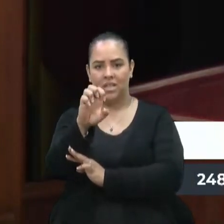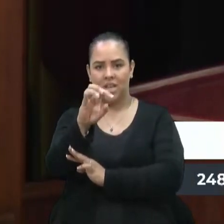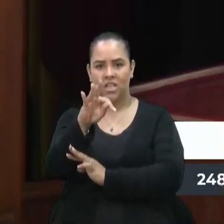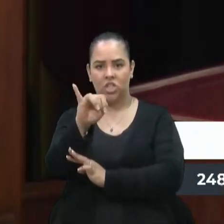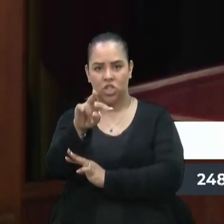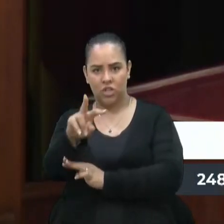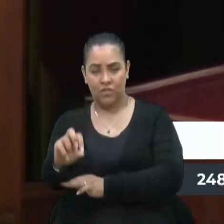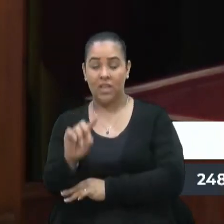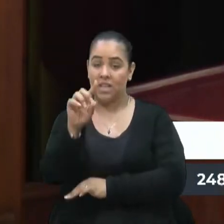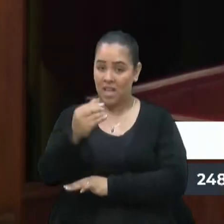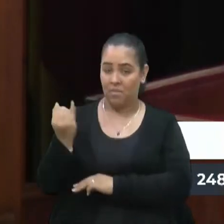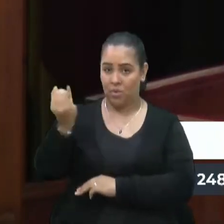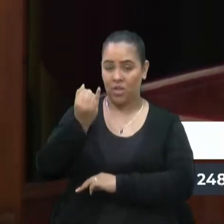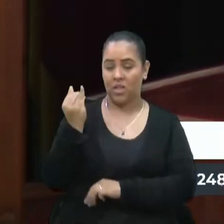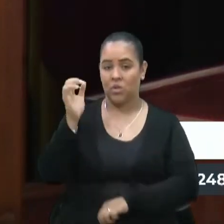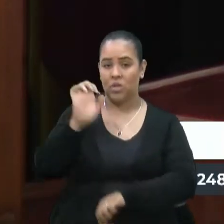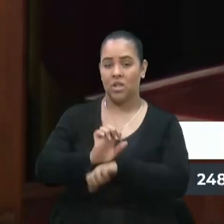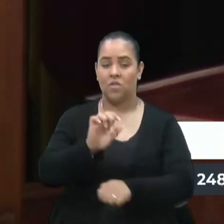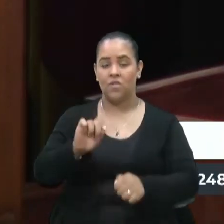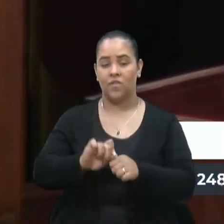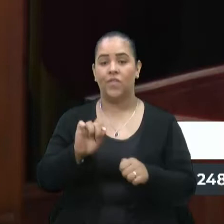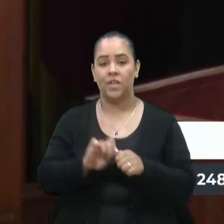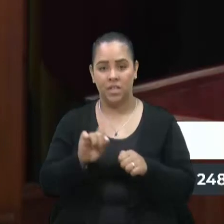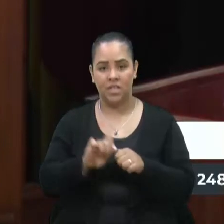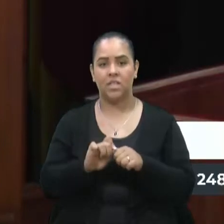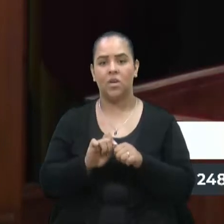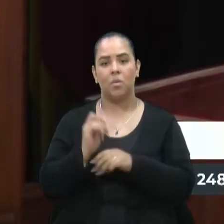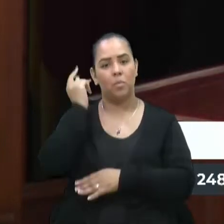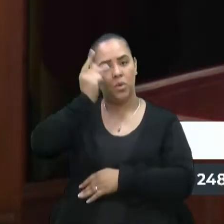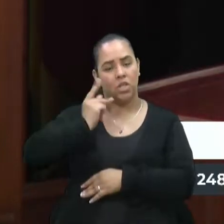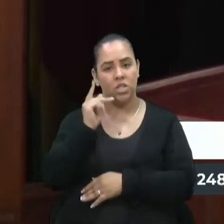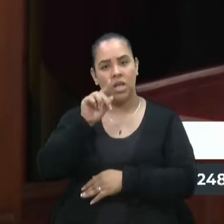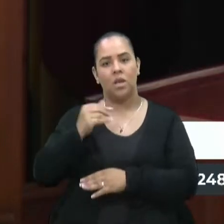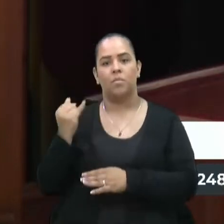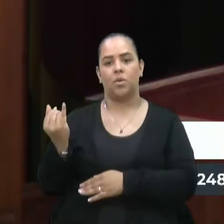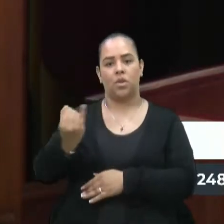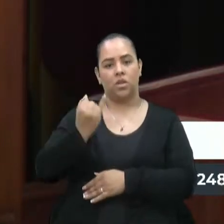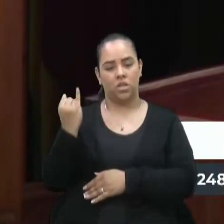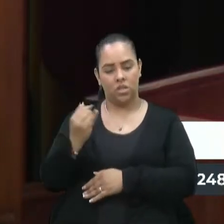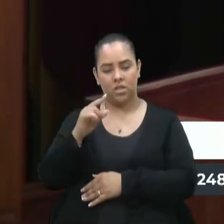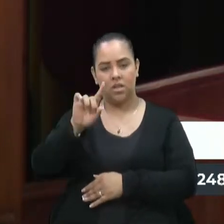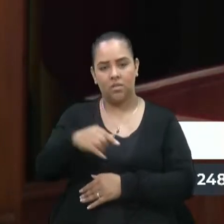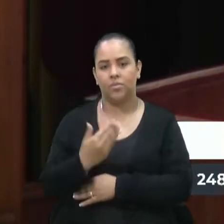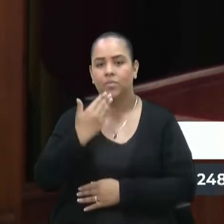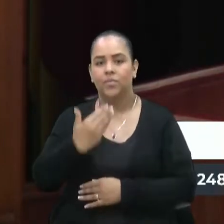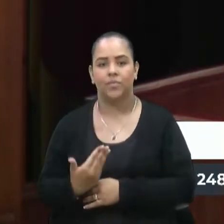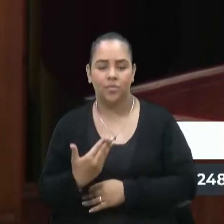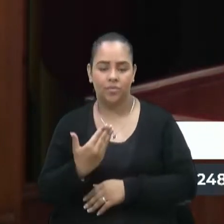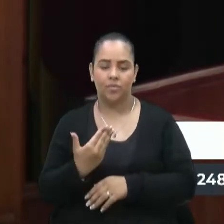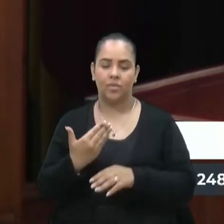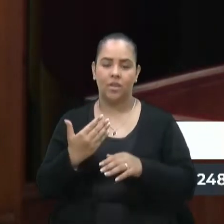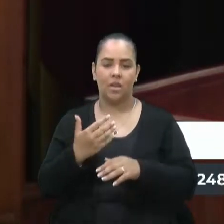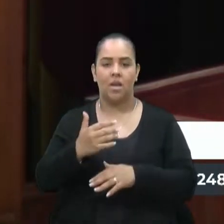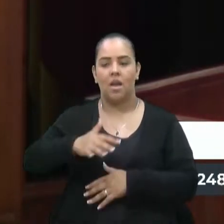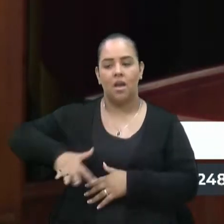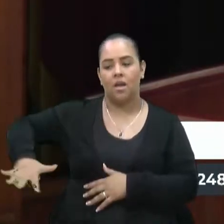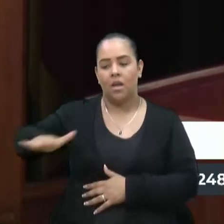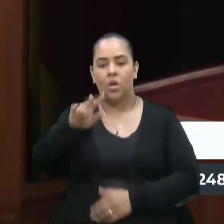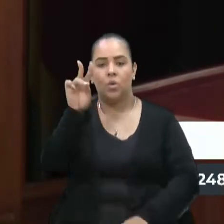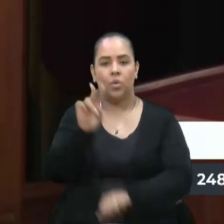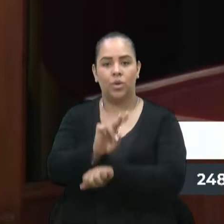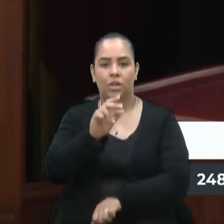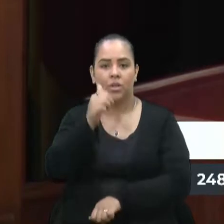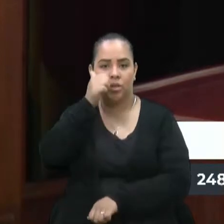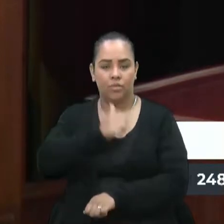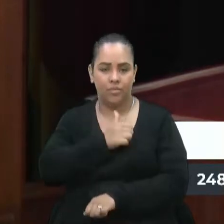uma política que ela é imprescindível e que era uma reivindicação da rede de proteção à mulher, da qual eu